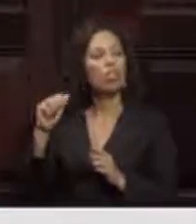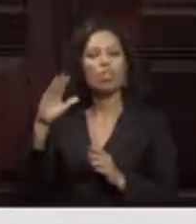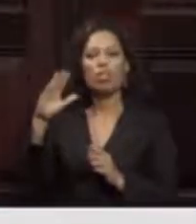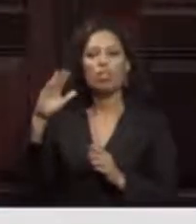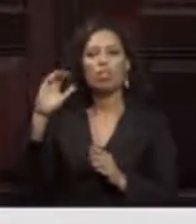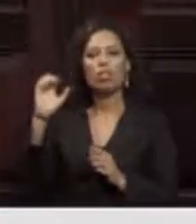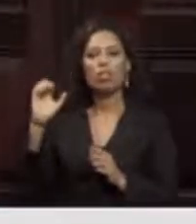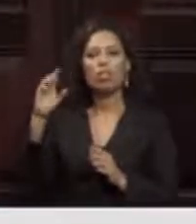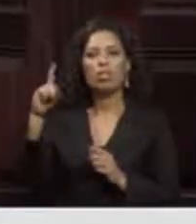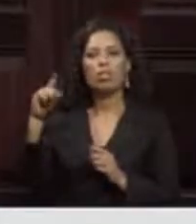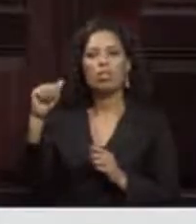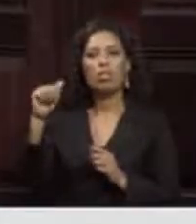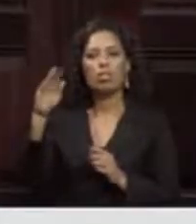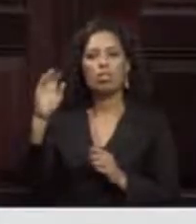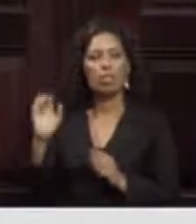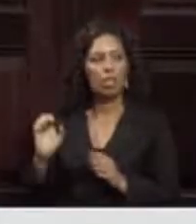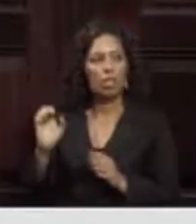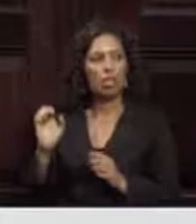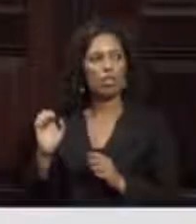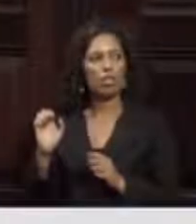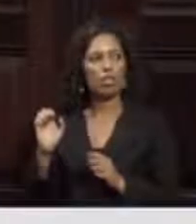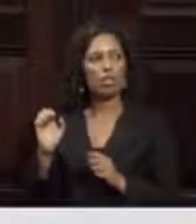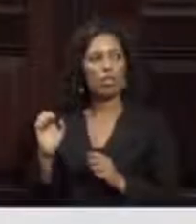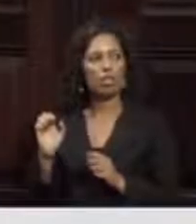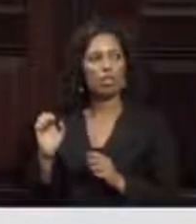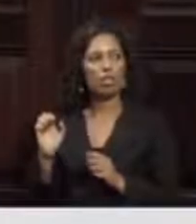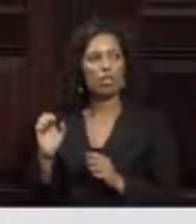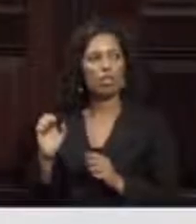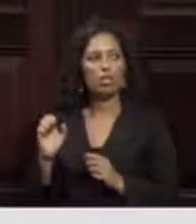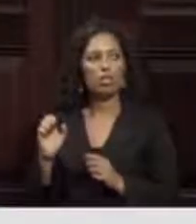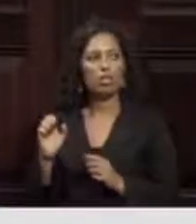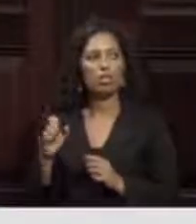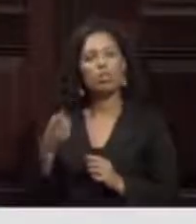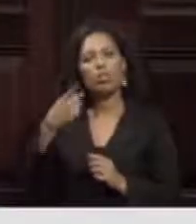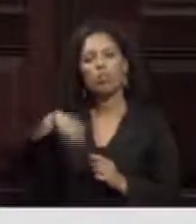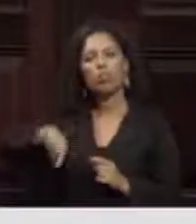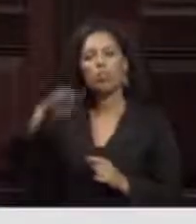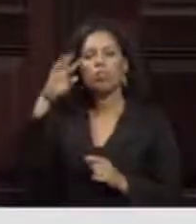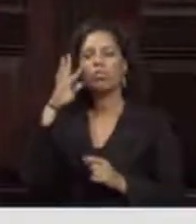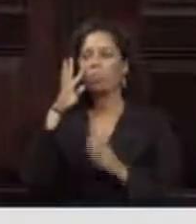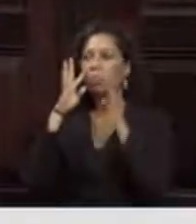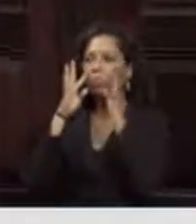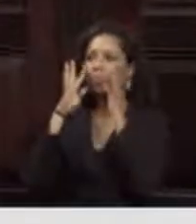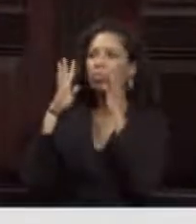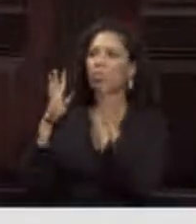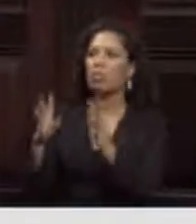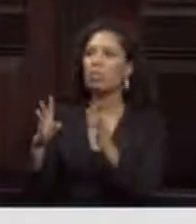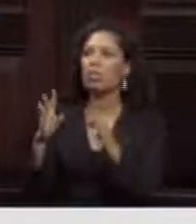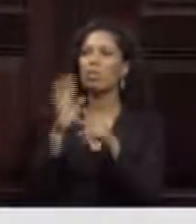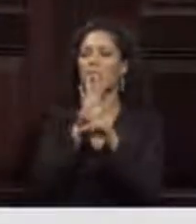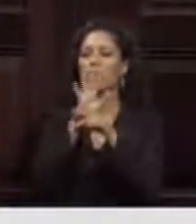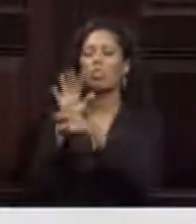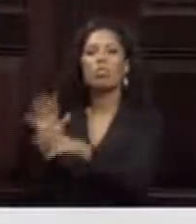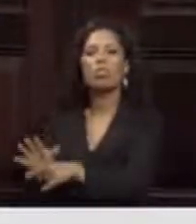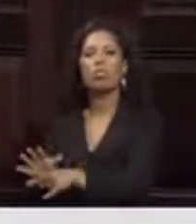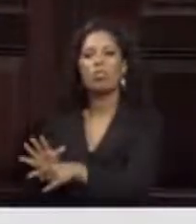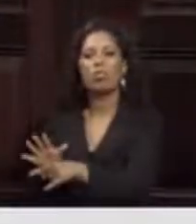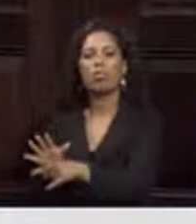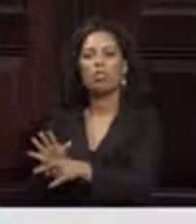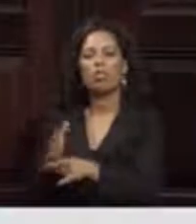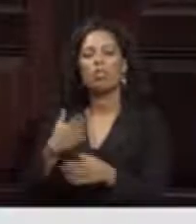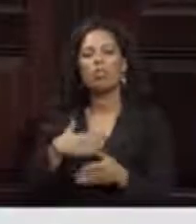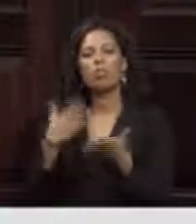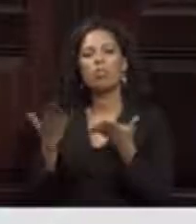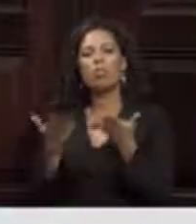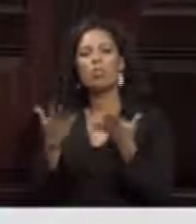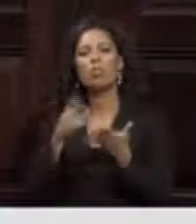Companheiros do movimento LGBT, companheiro Cláudio Nascimento, eu queria dizer que